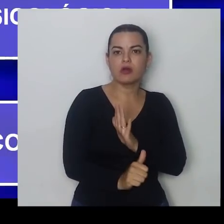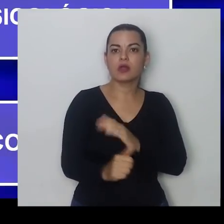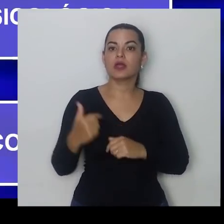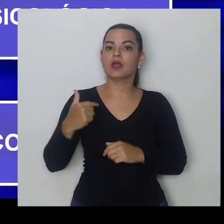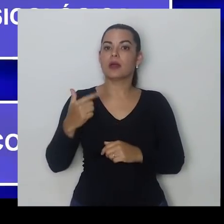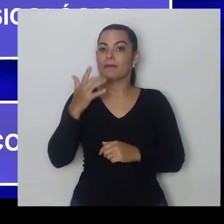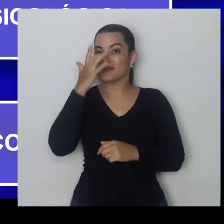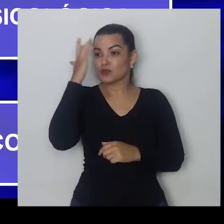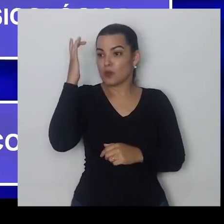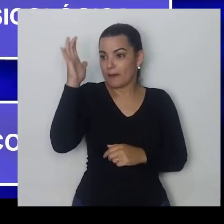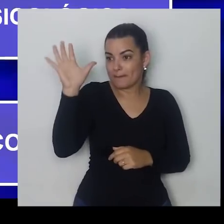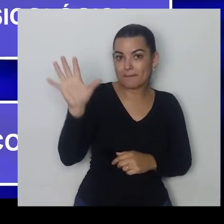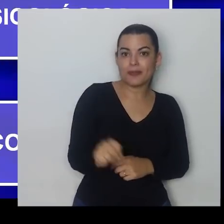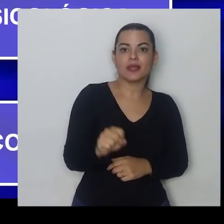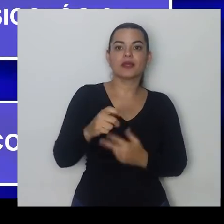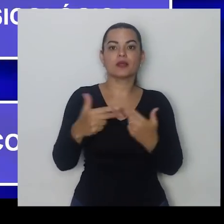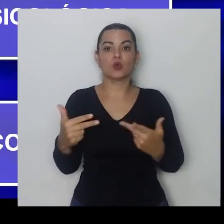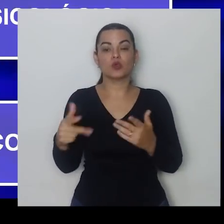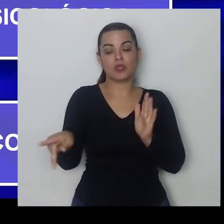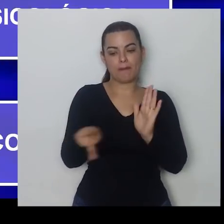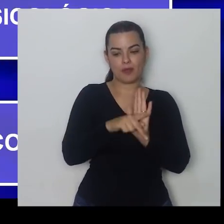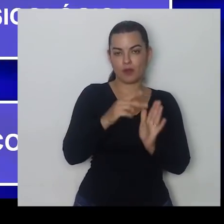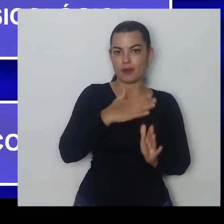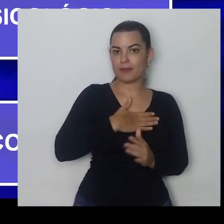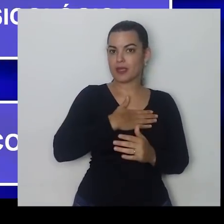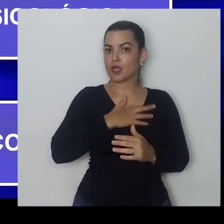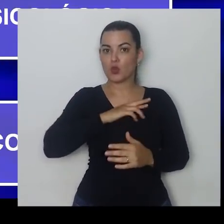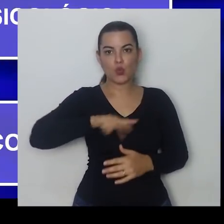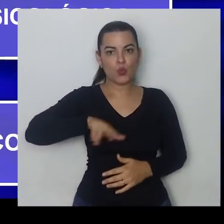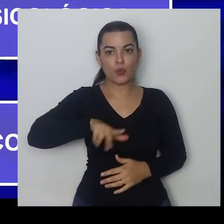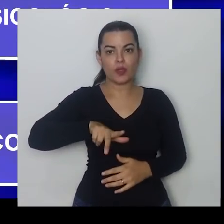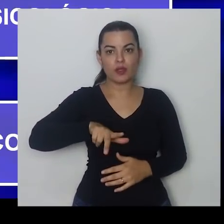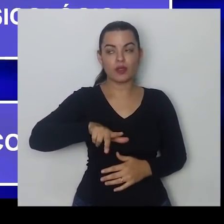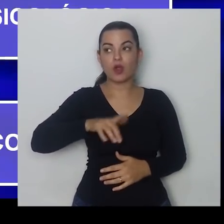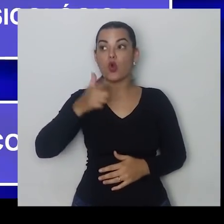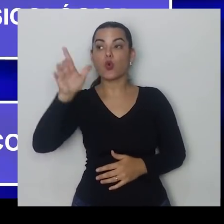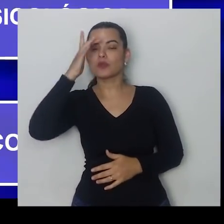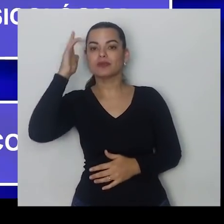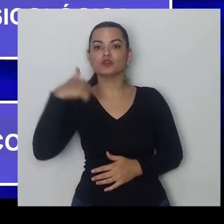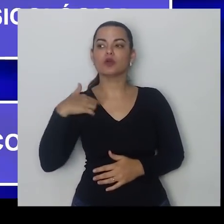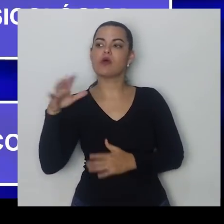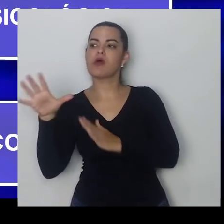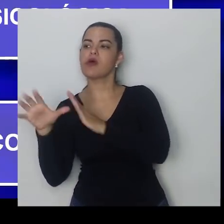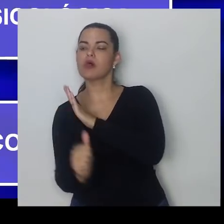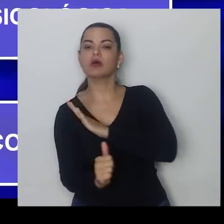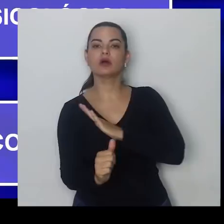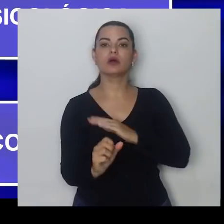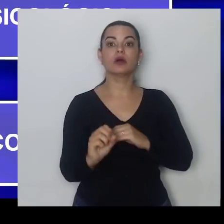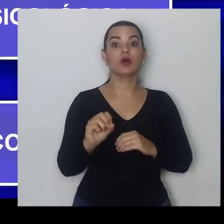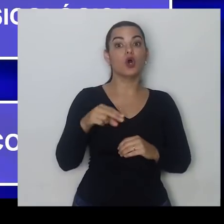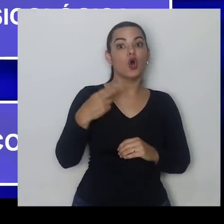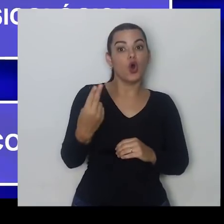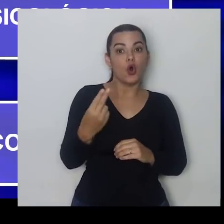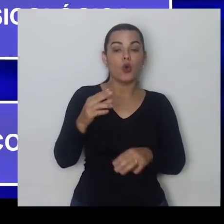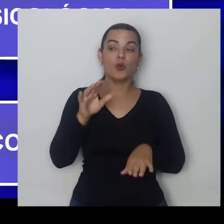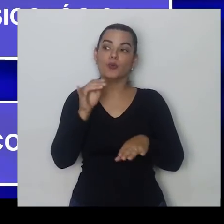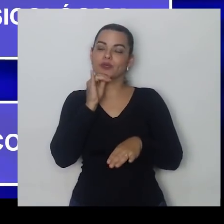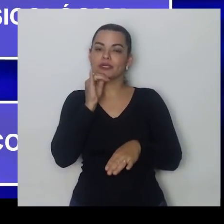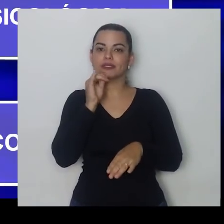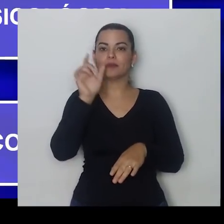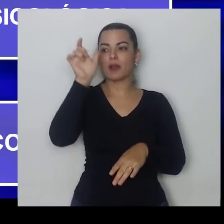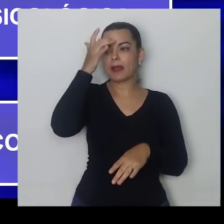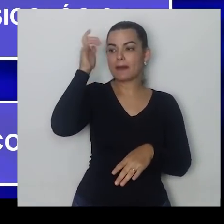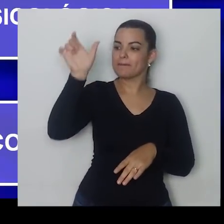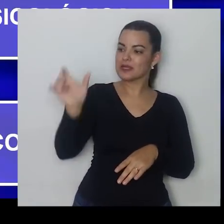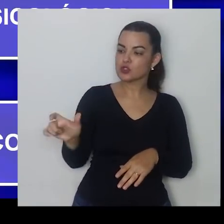Quando eu pego alguma coisa que não é minha, eu subtraio isso de outra pessoa. Ou crio